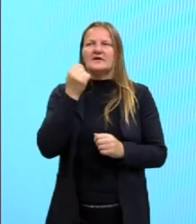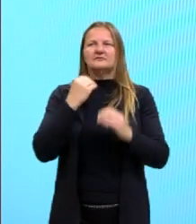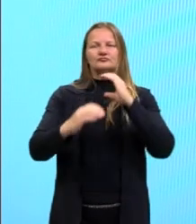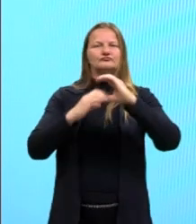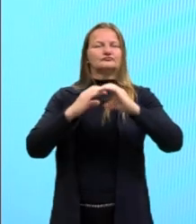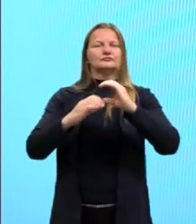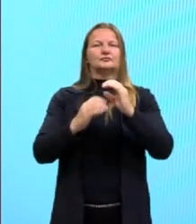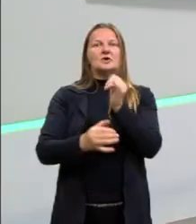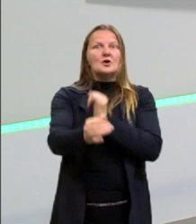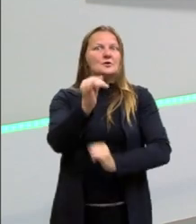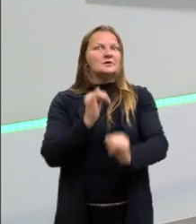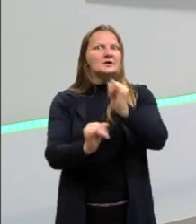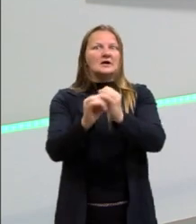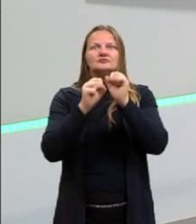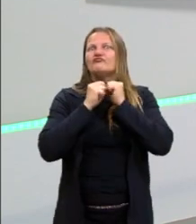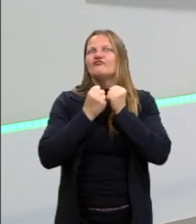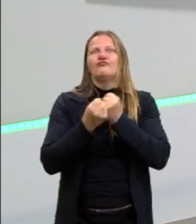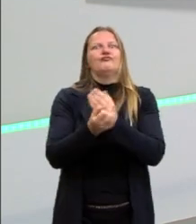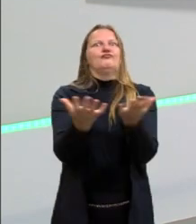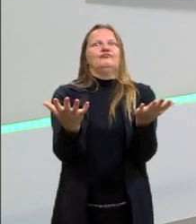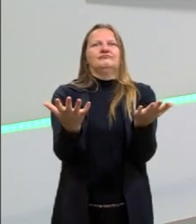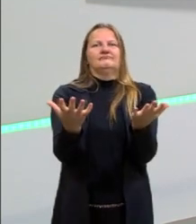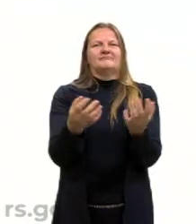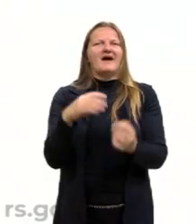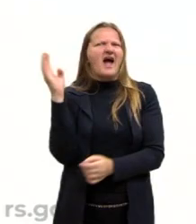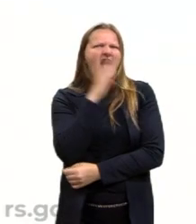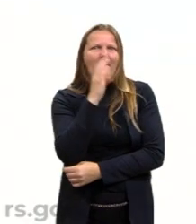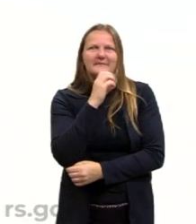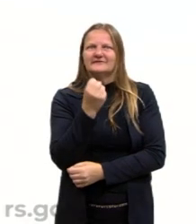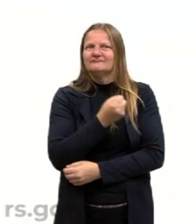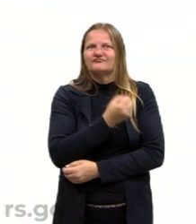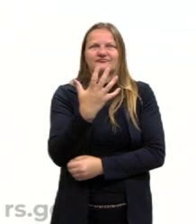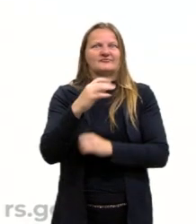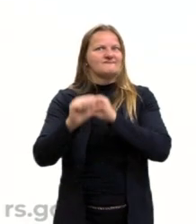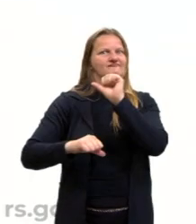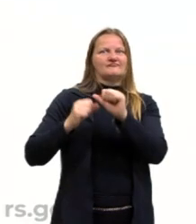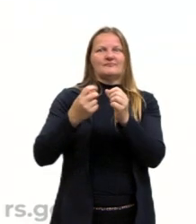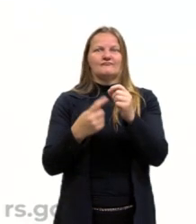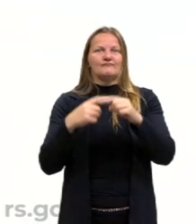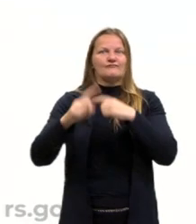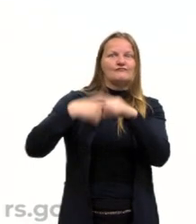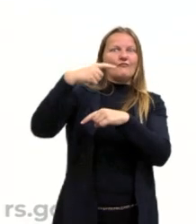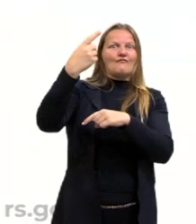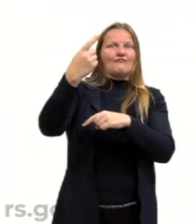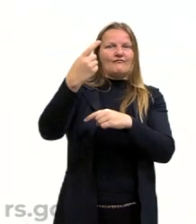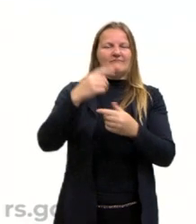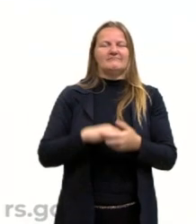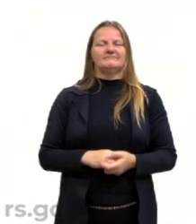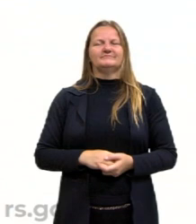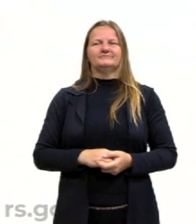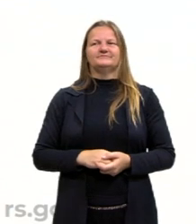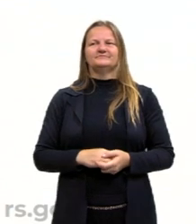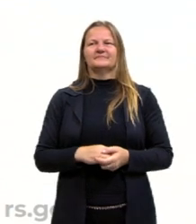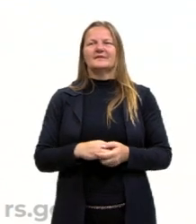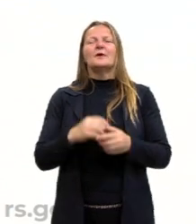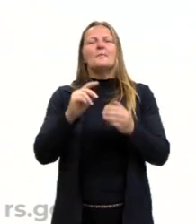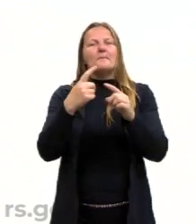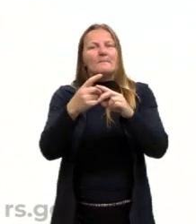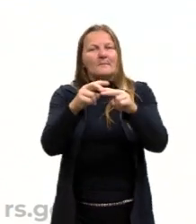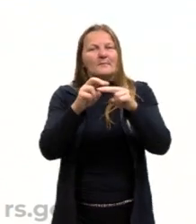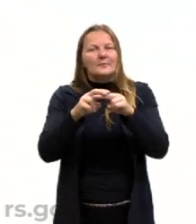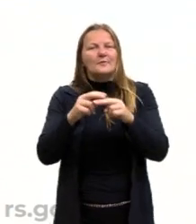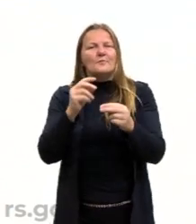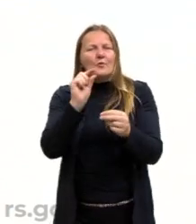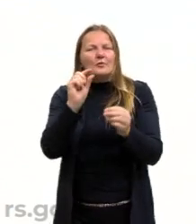comunicação se divulgue de maneira muito mais rápida tá então aqui a gente tem uma breve história